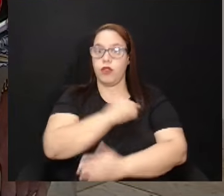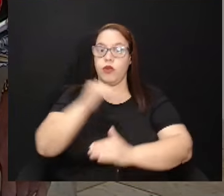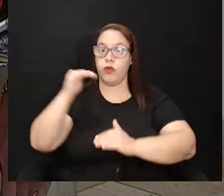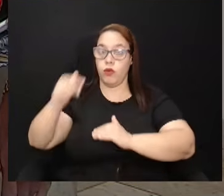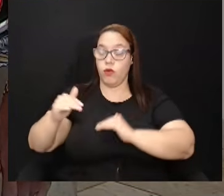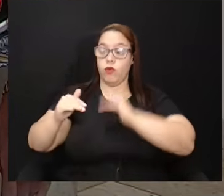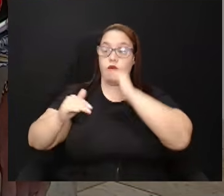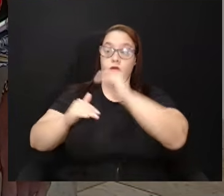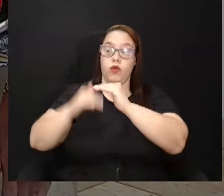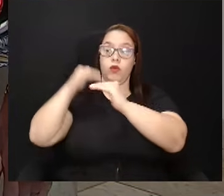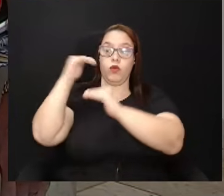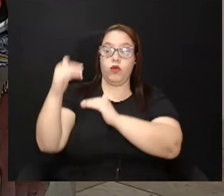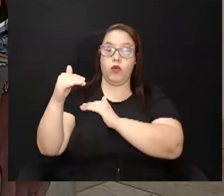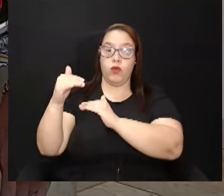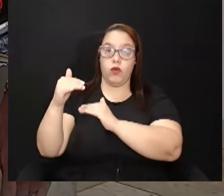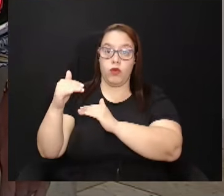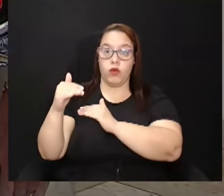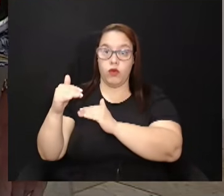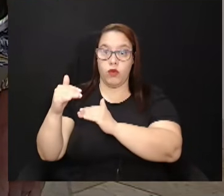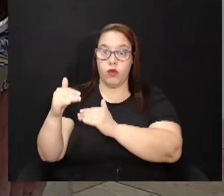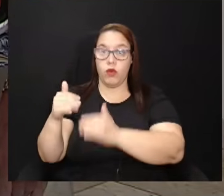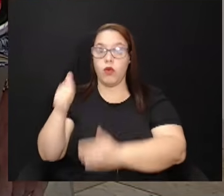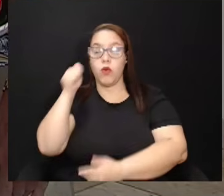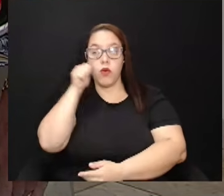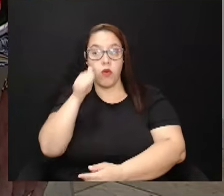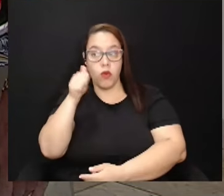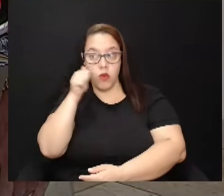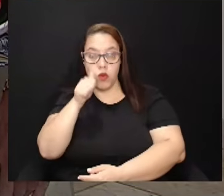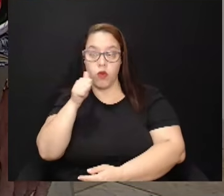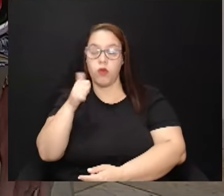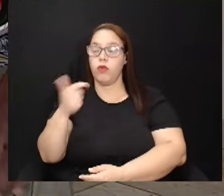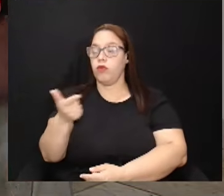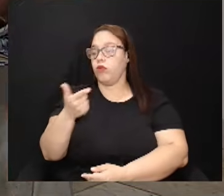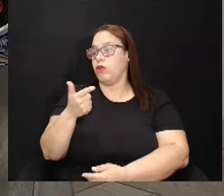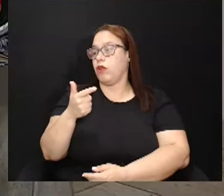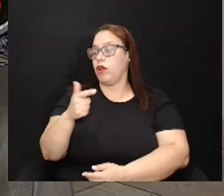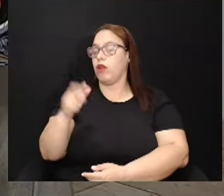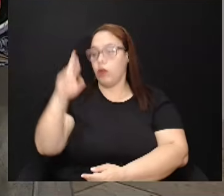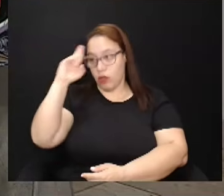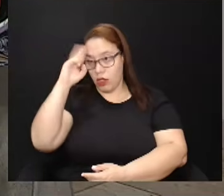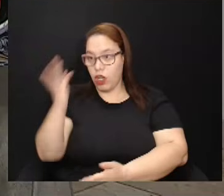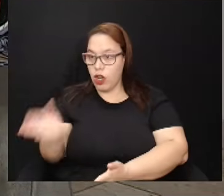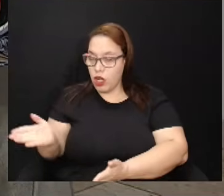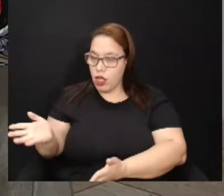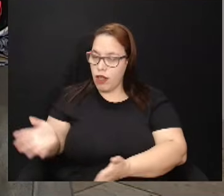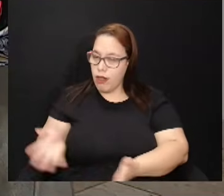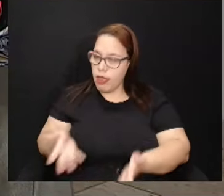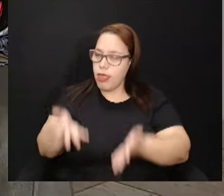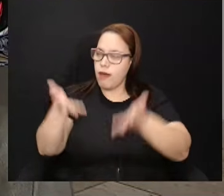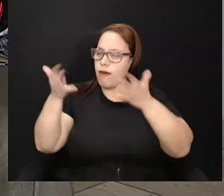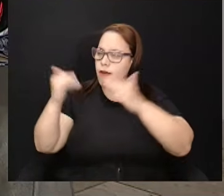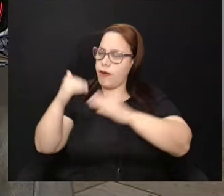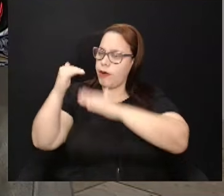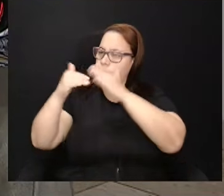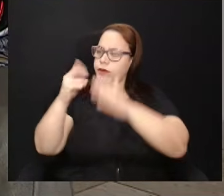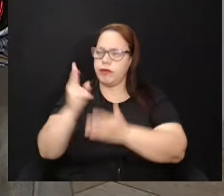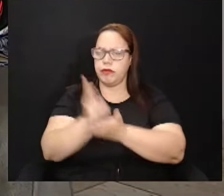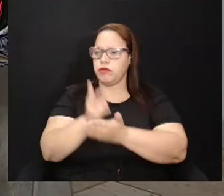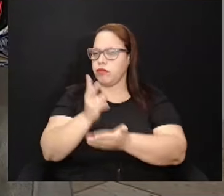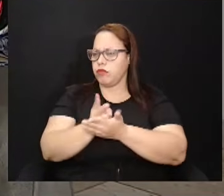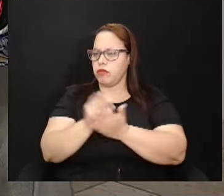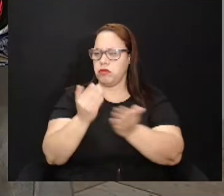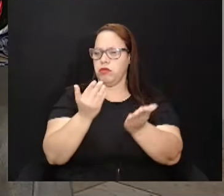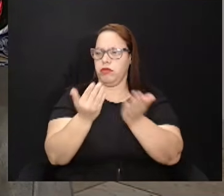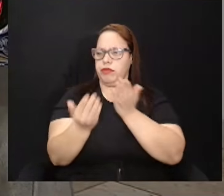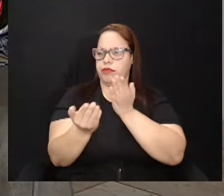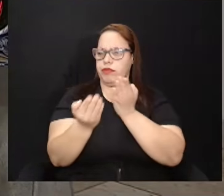jovens senhoras, mulheres também estão evoluindo. Então, eu sempre fiz esse paralelo.